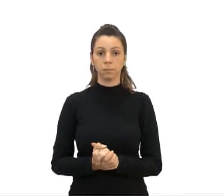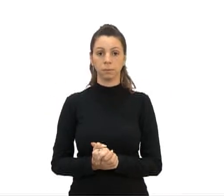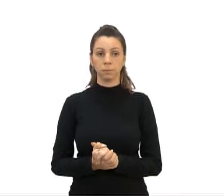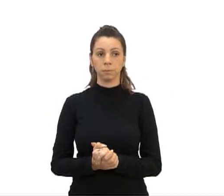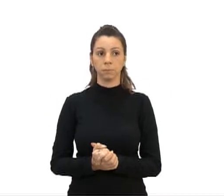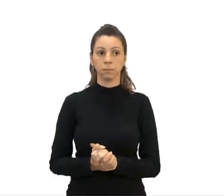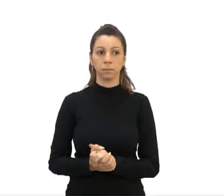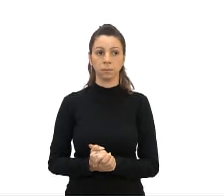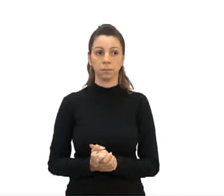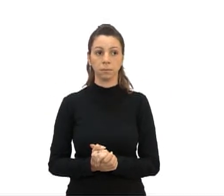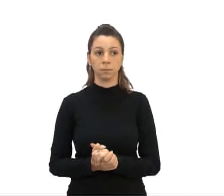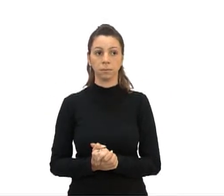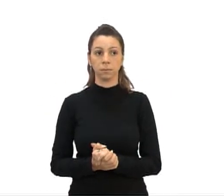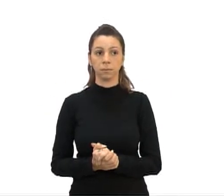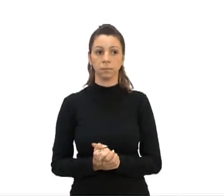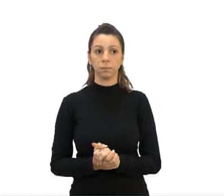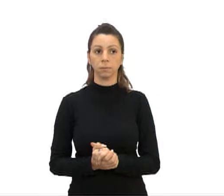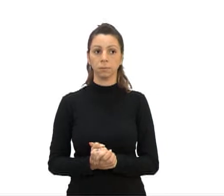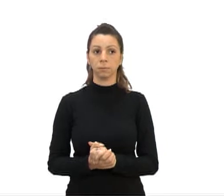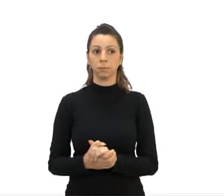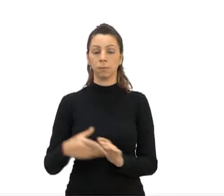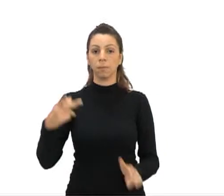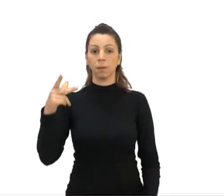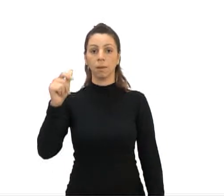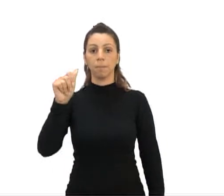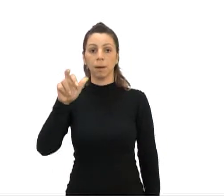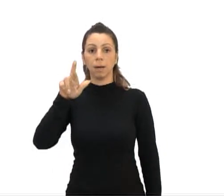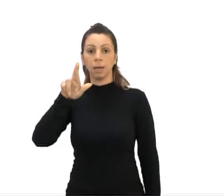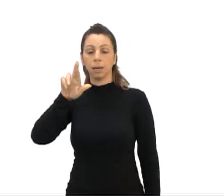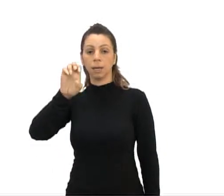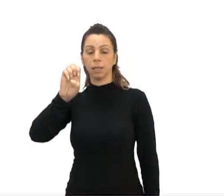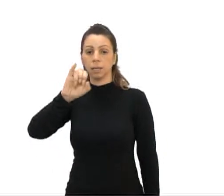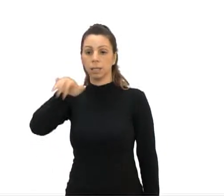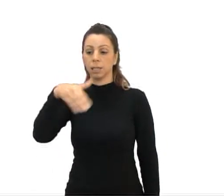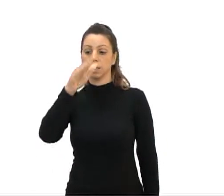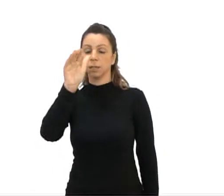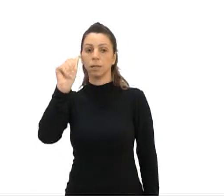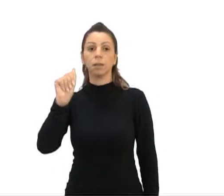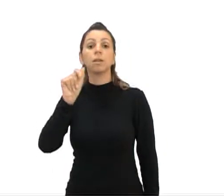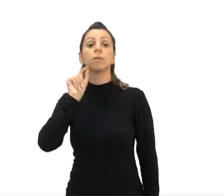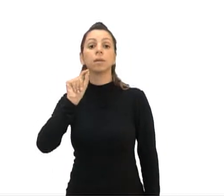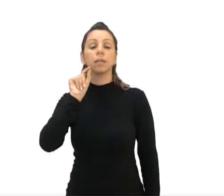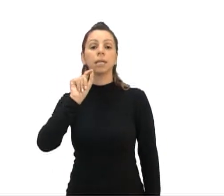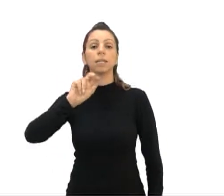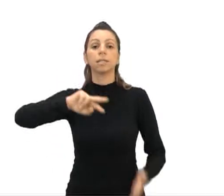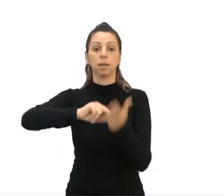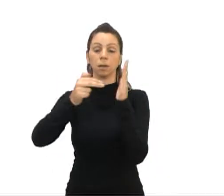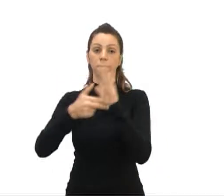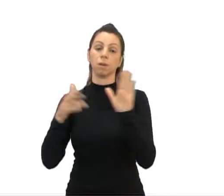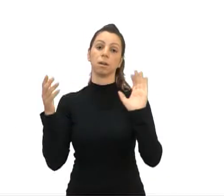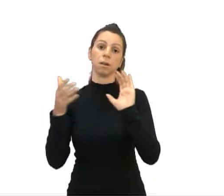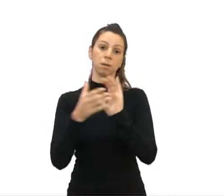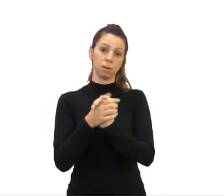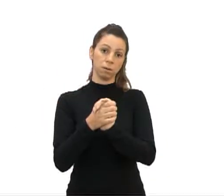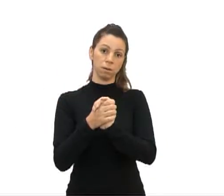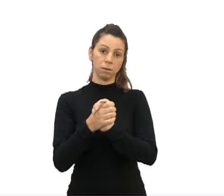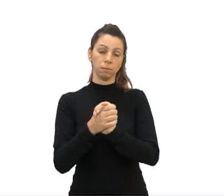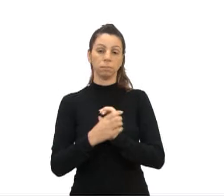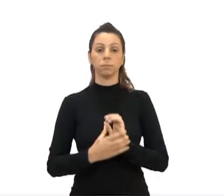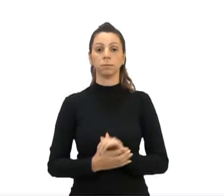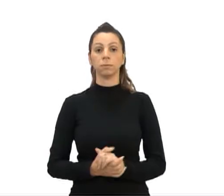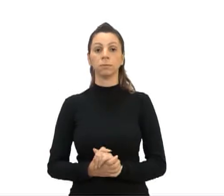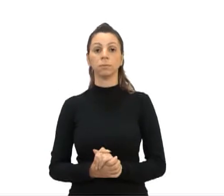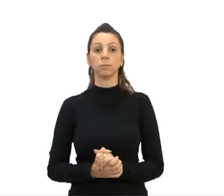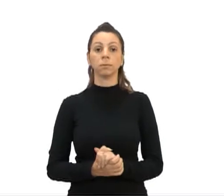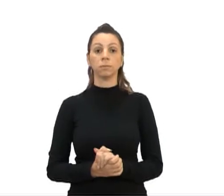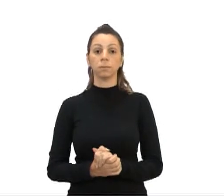pareja significa casal, parceiro. Né? Hablan sobre uma fotografia e a possibilidade de la usuária de